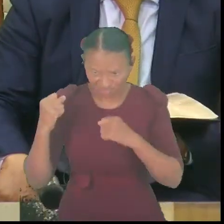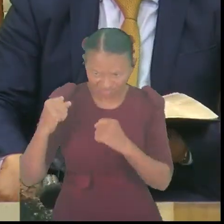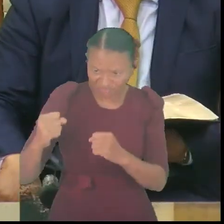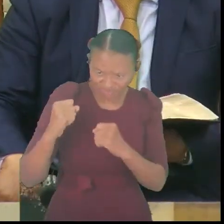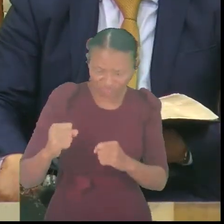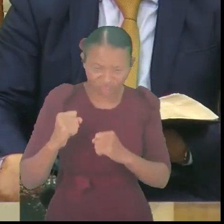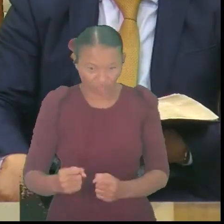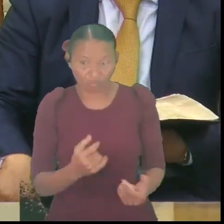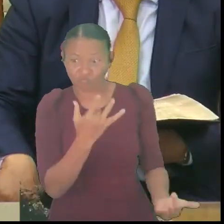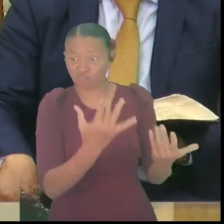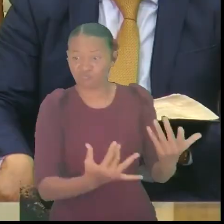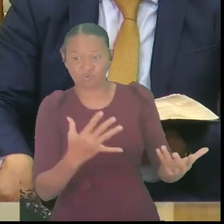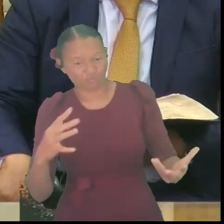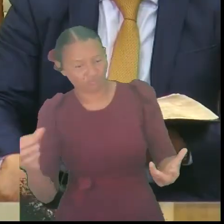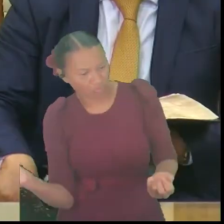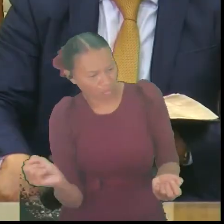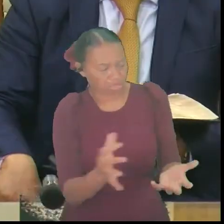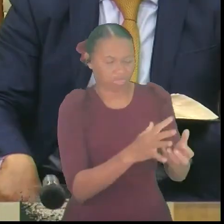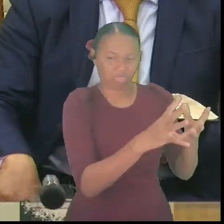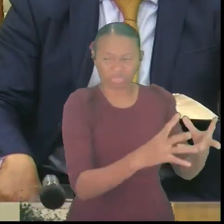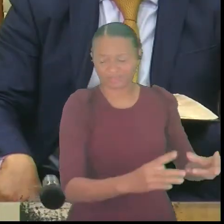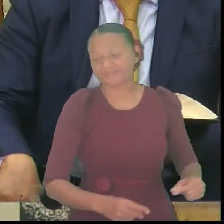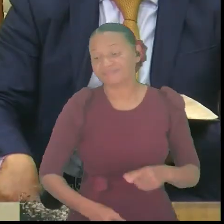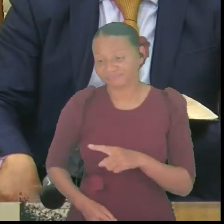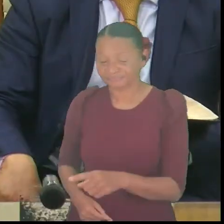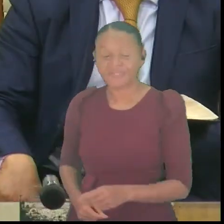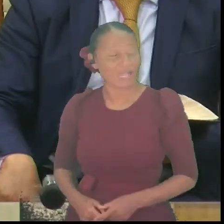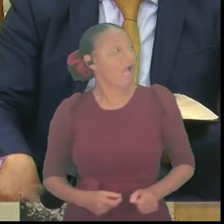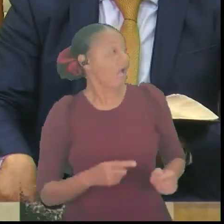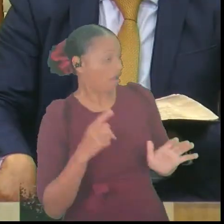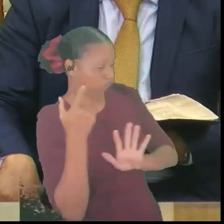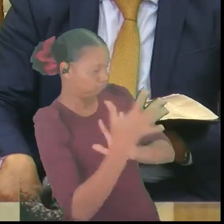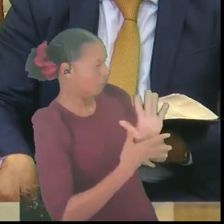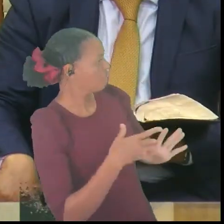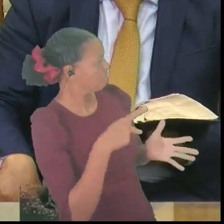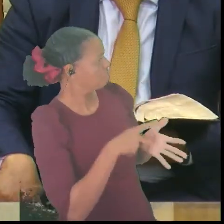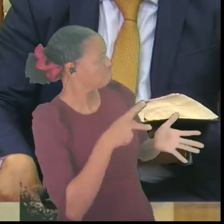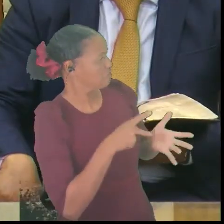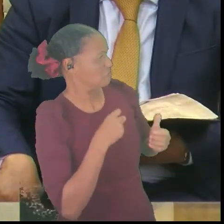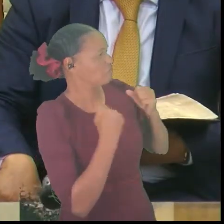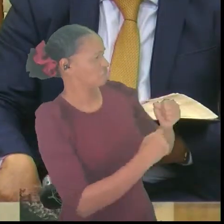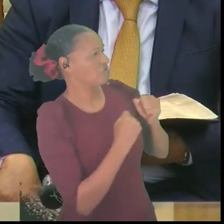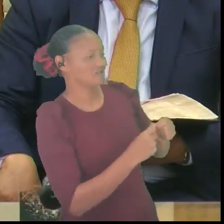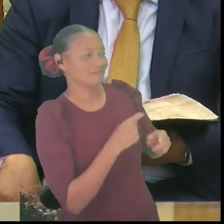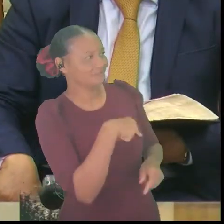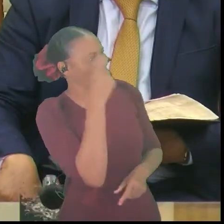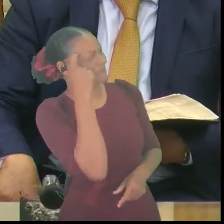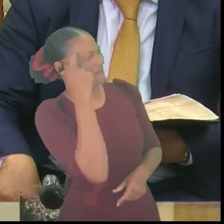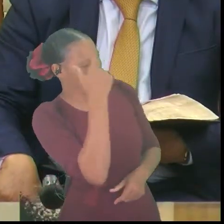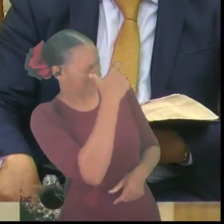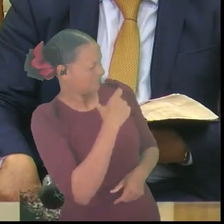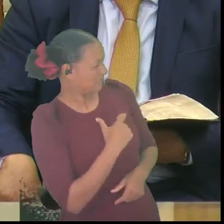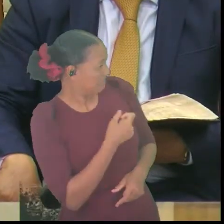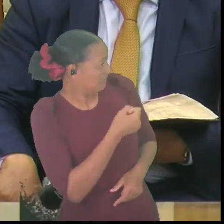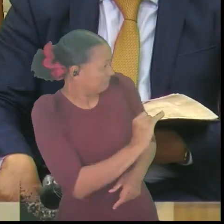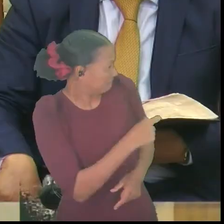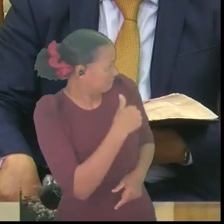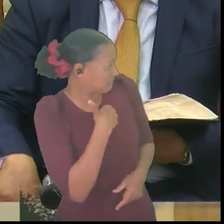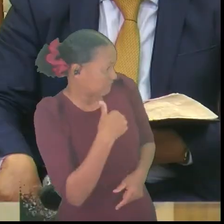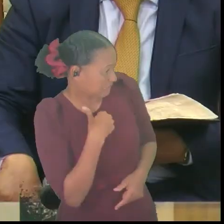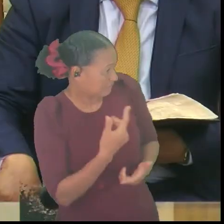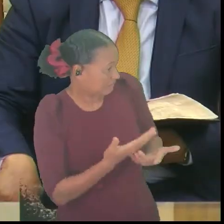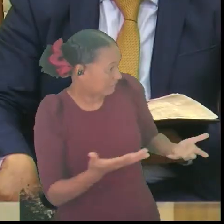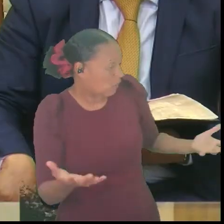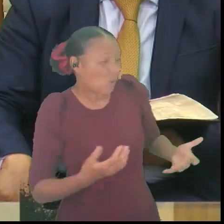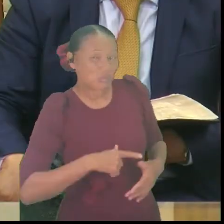você apaga o fogo. E a água olhou para ele e disse: eu realmente sou muito forte, mas não sou tão forte assim como você imagina. Se você me colocar na